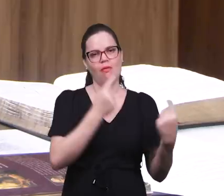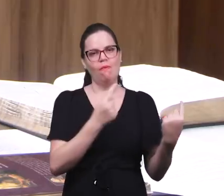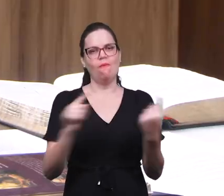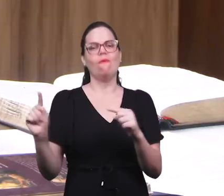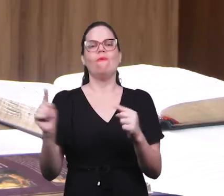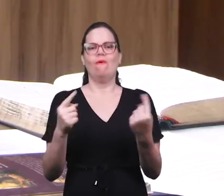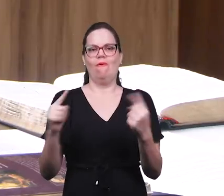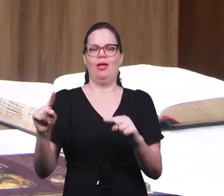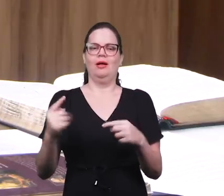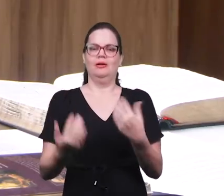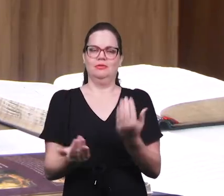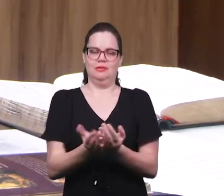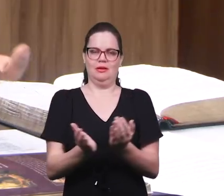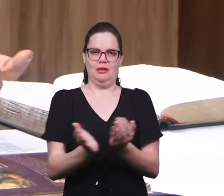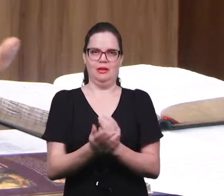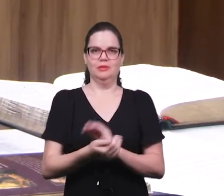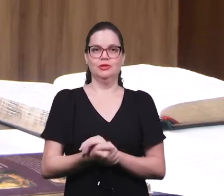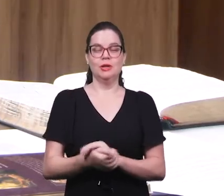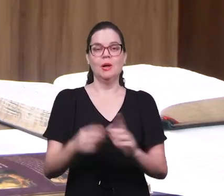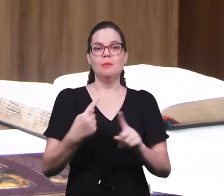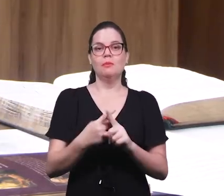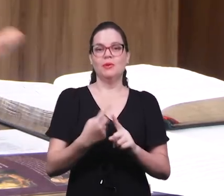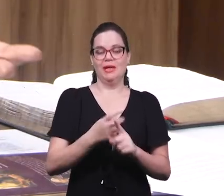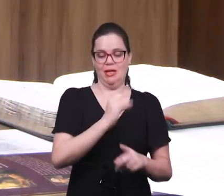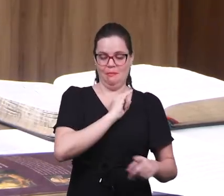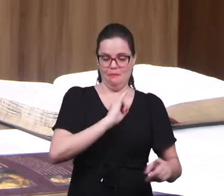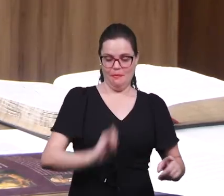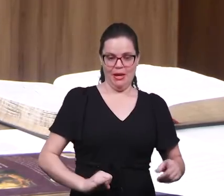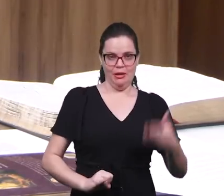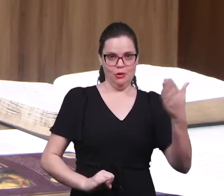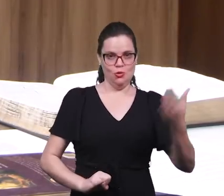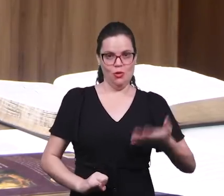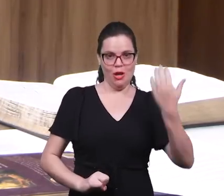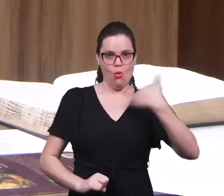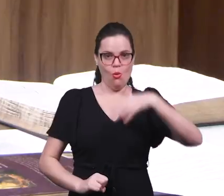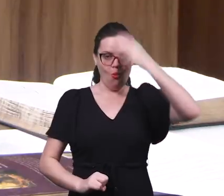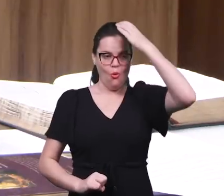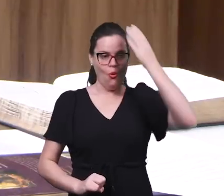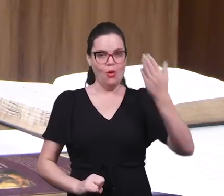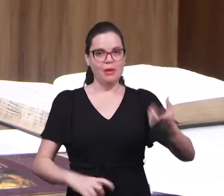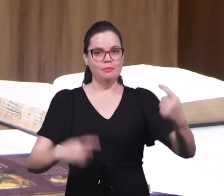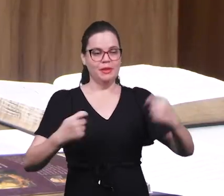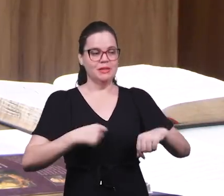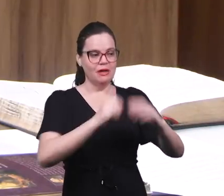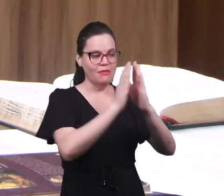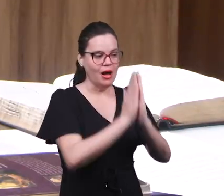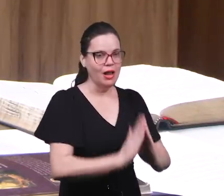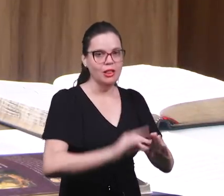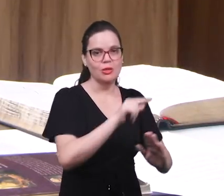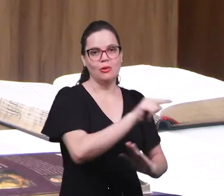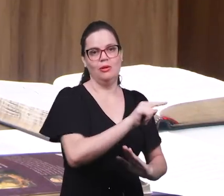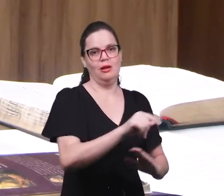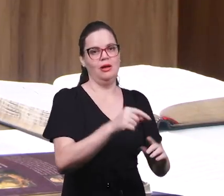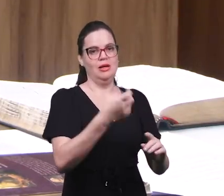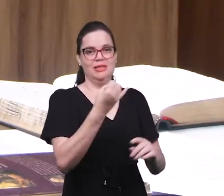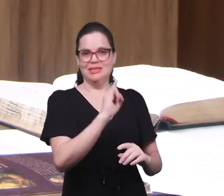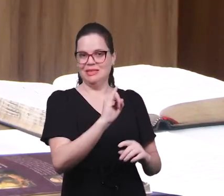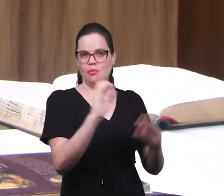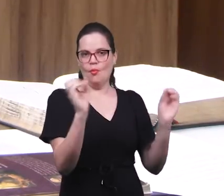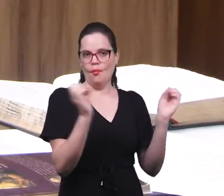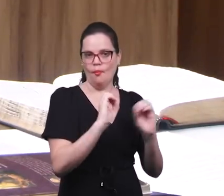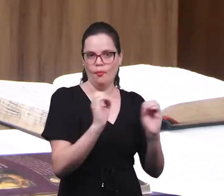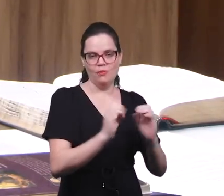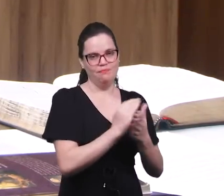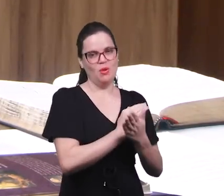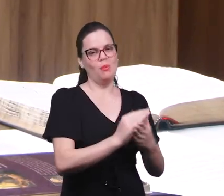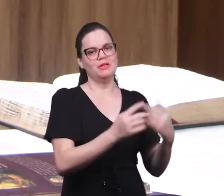prova de lealdade ao imperador. Considerava que quem adorava o imperador era leal ao imperador. Tinha essas questões. Outra questão, as